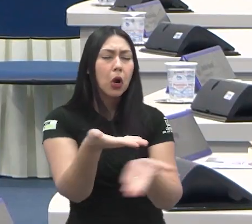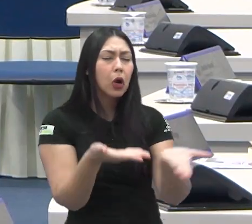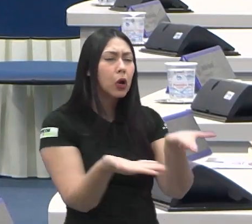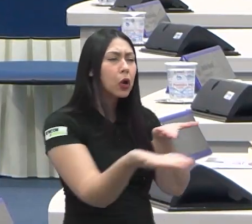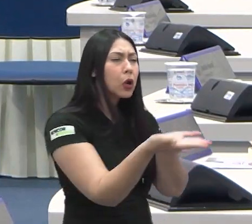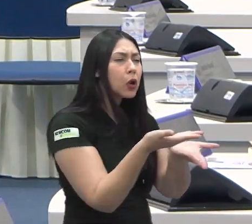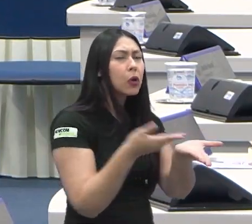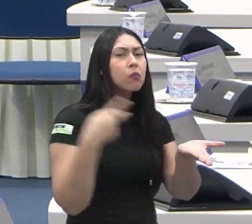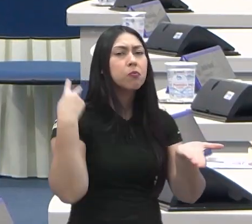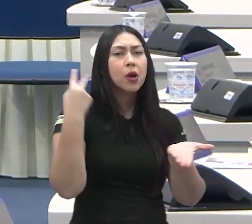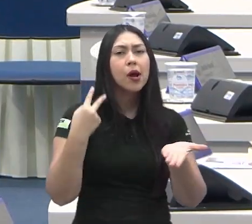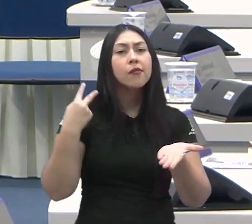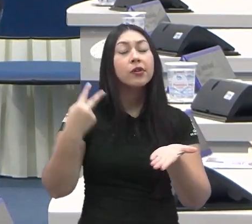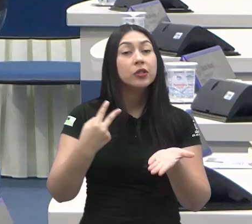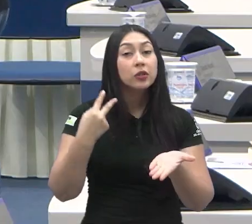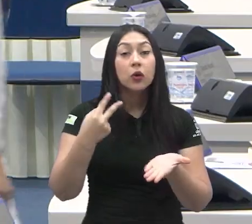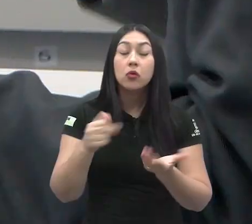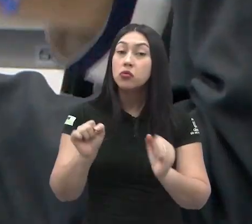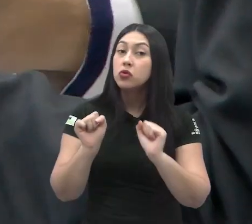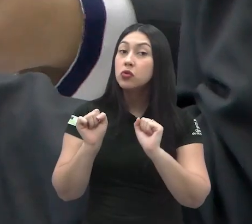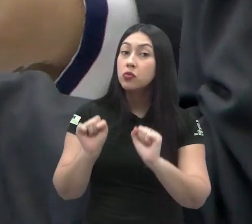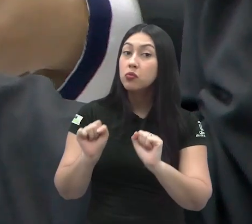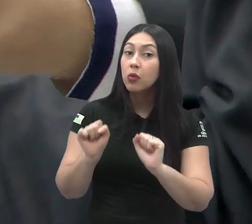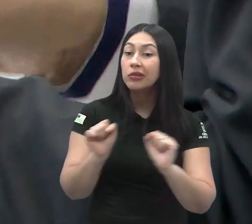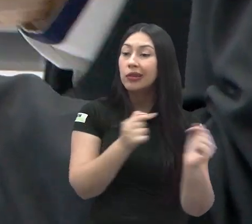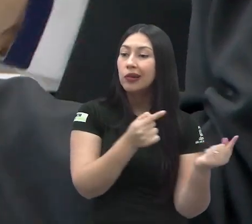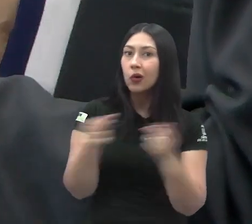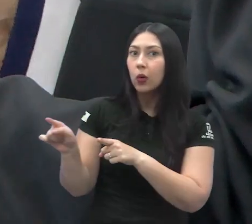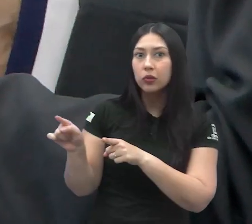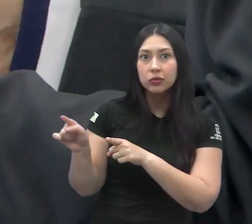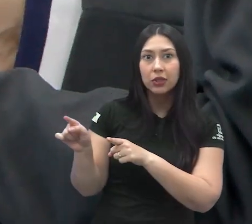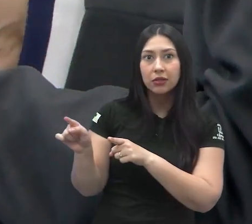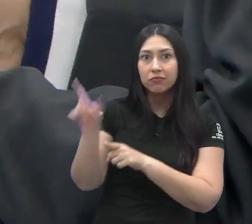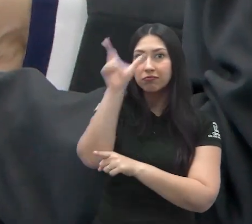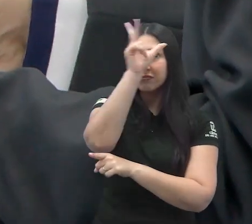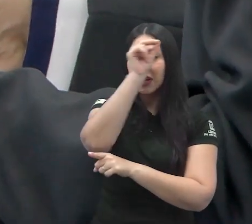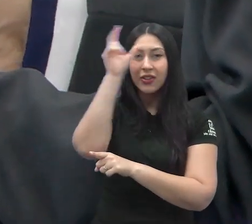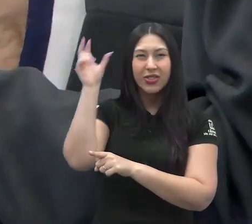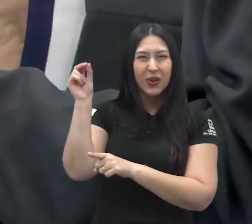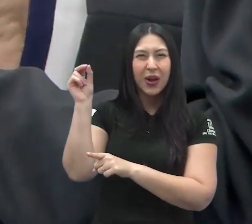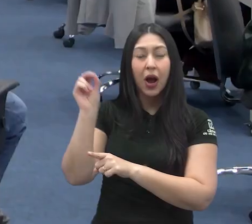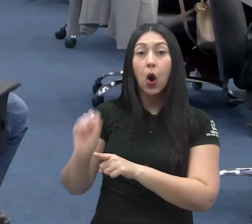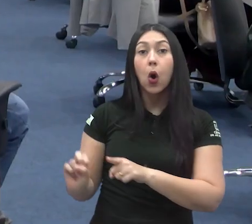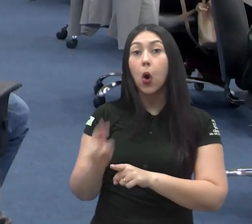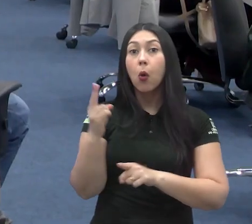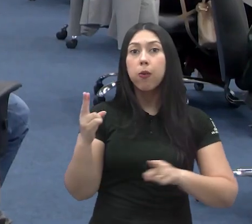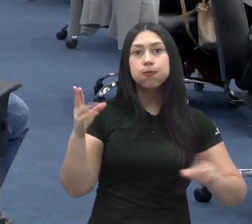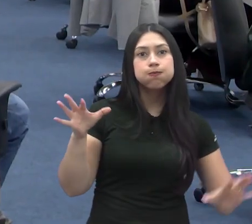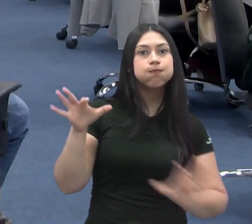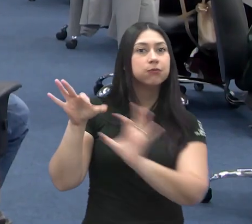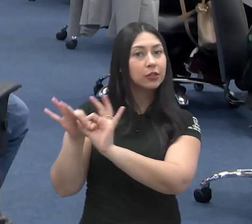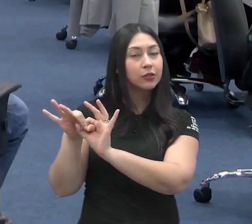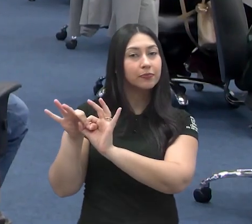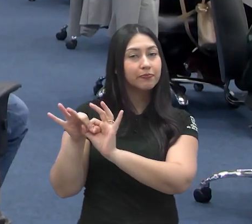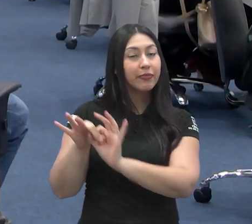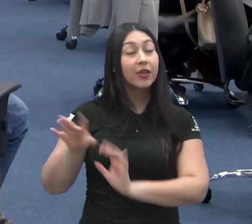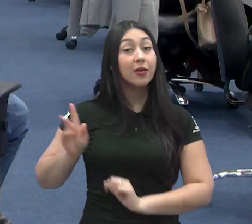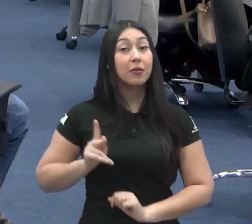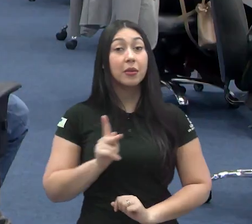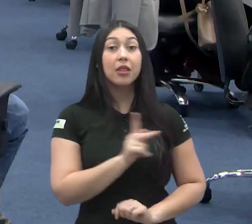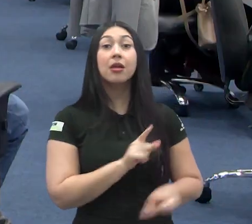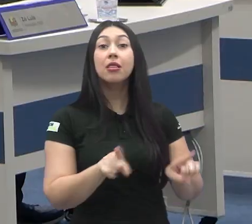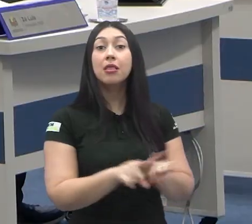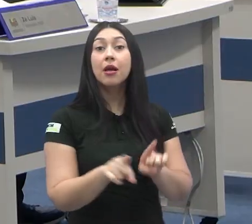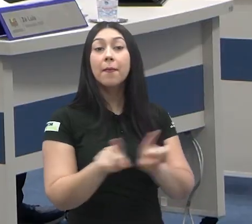das ideias com os demais parlamentares, sejam eles considerados de oposição ou não. O presidente serve também como